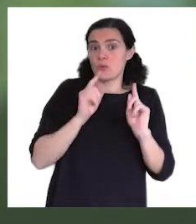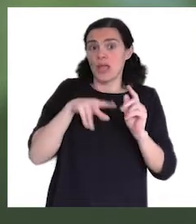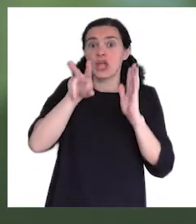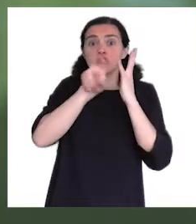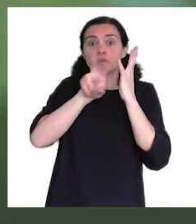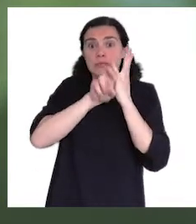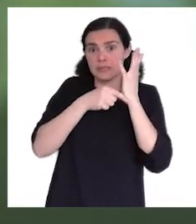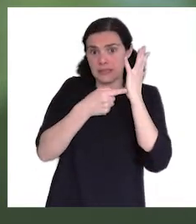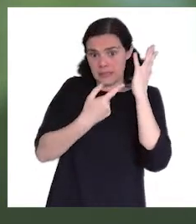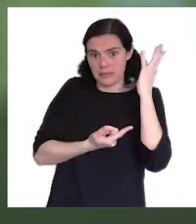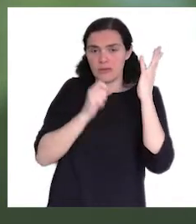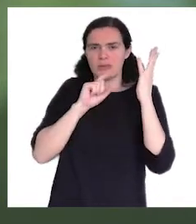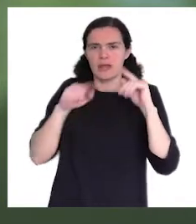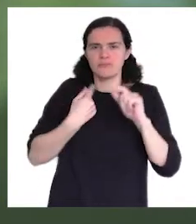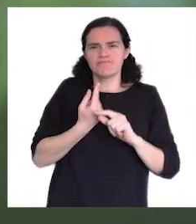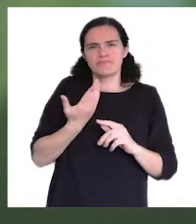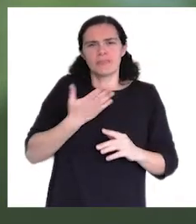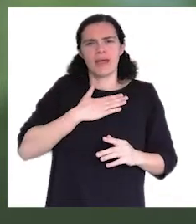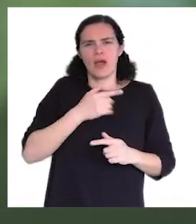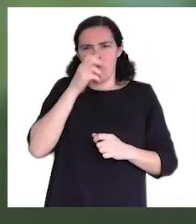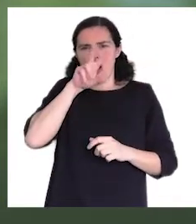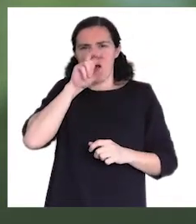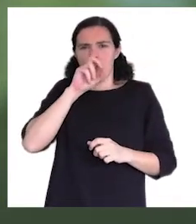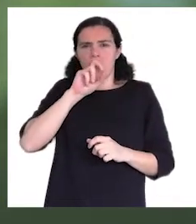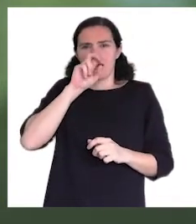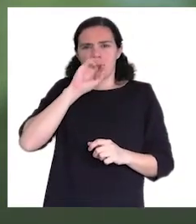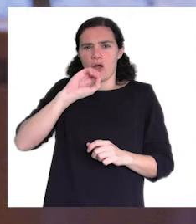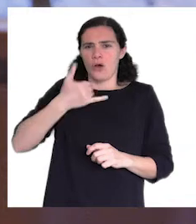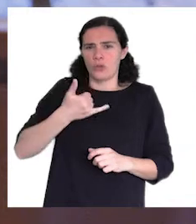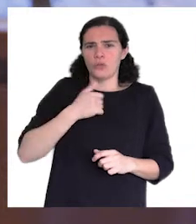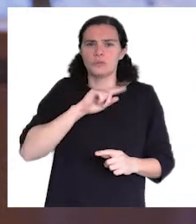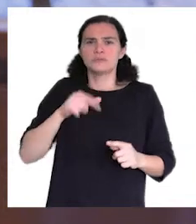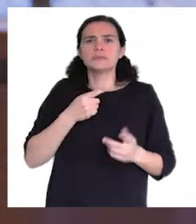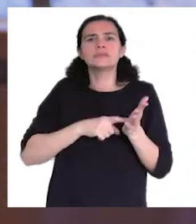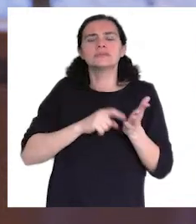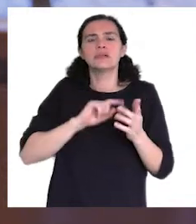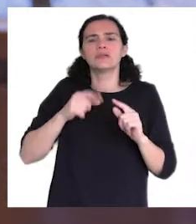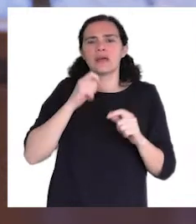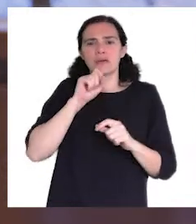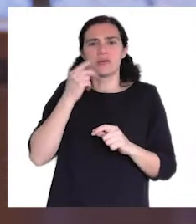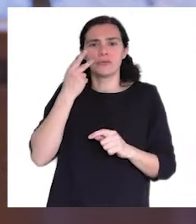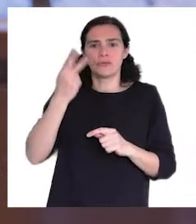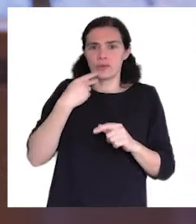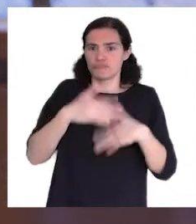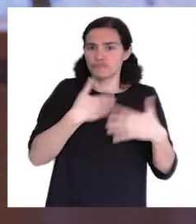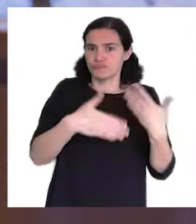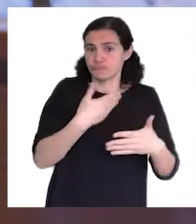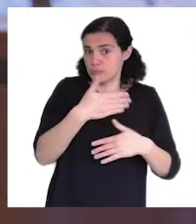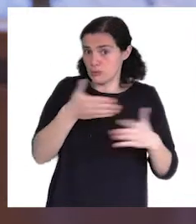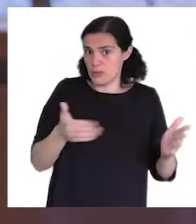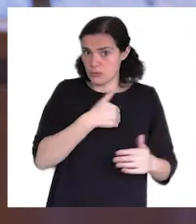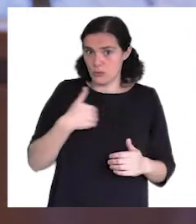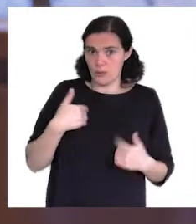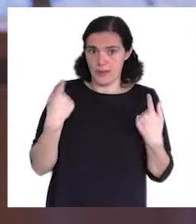sabemos que é a respiração, e que, portanto, que nos proporcionam o oxigênio necessário para nós continuarmos num